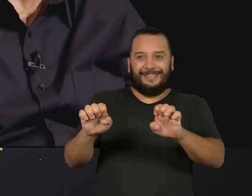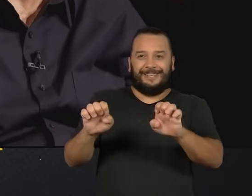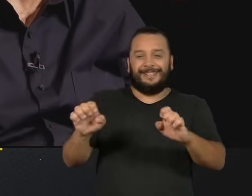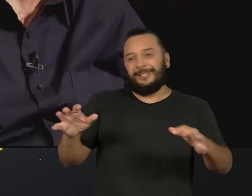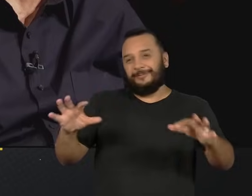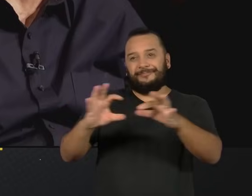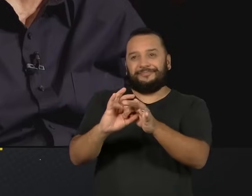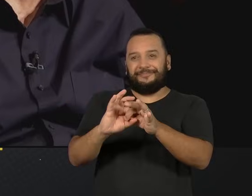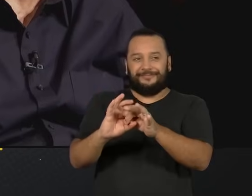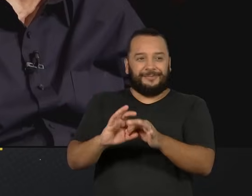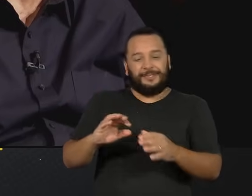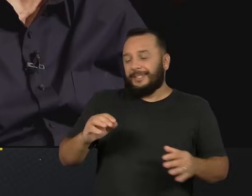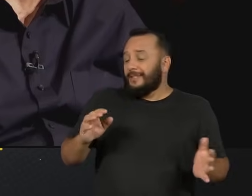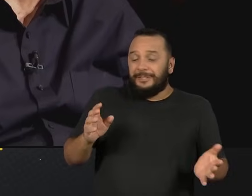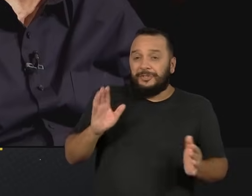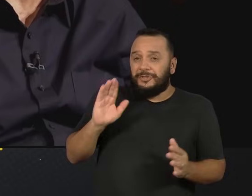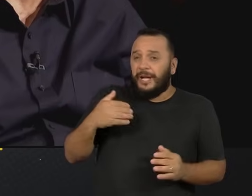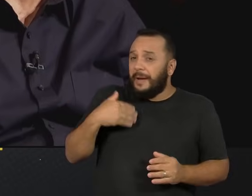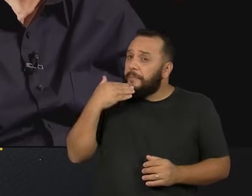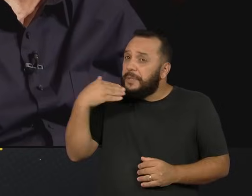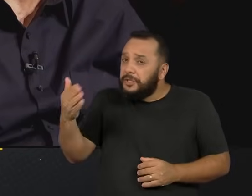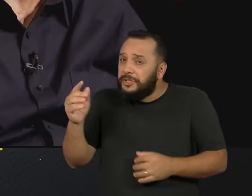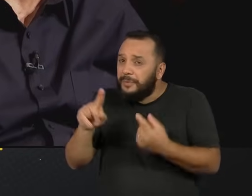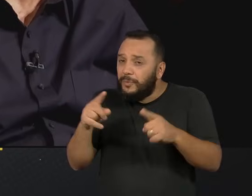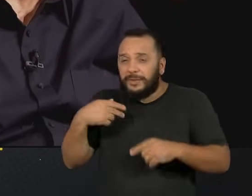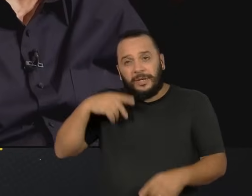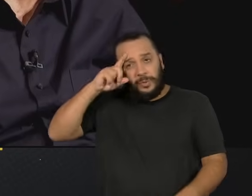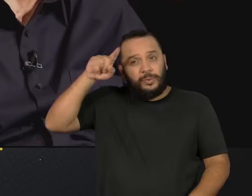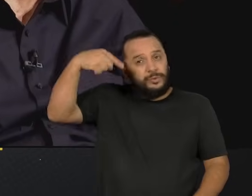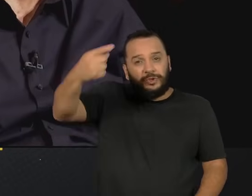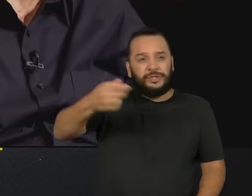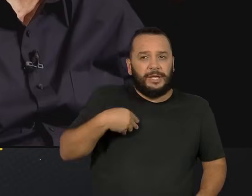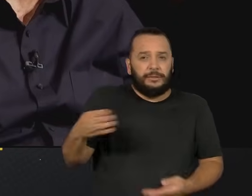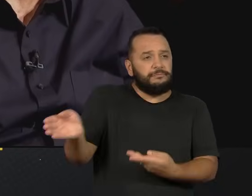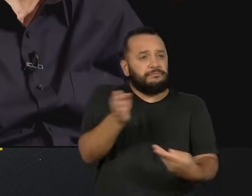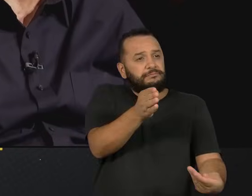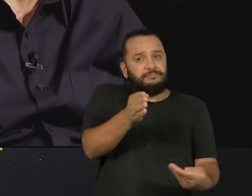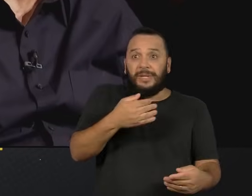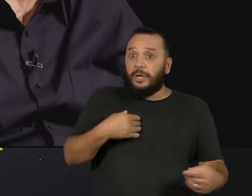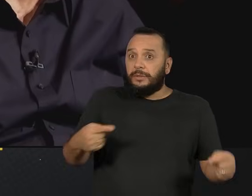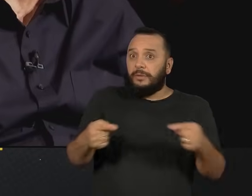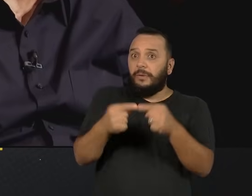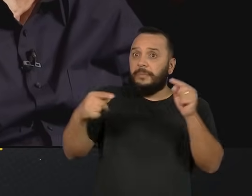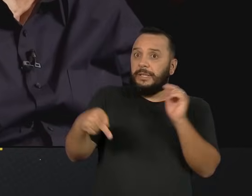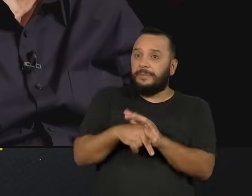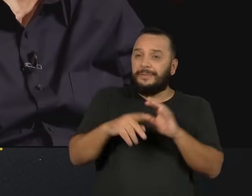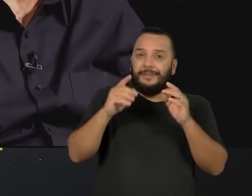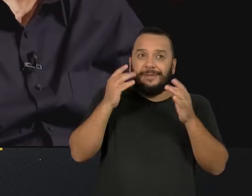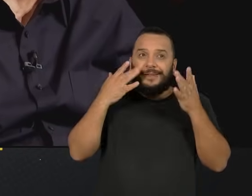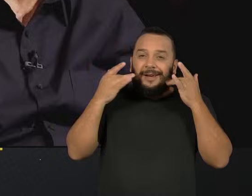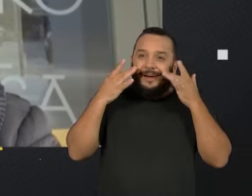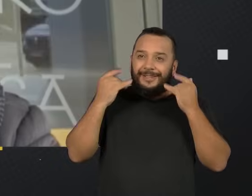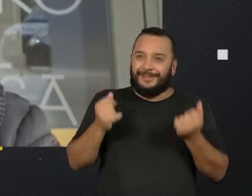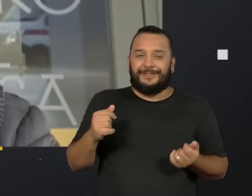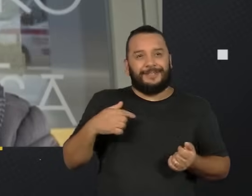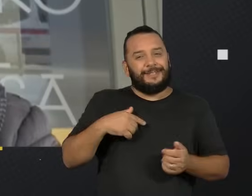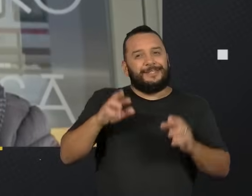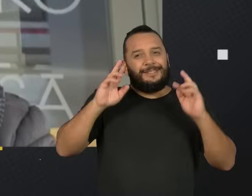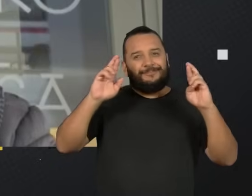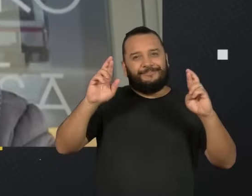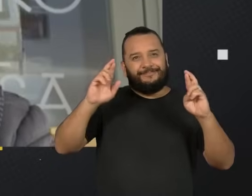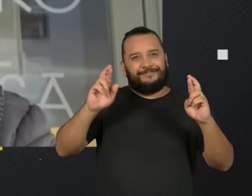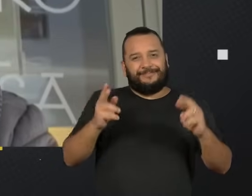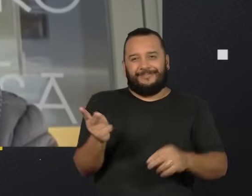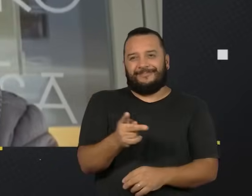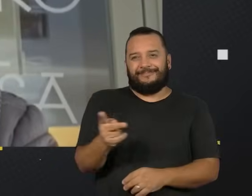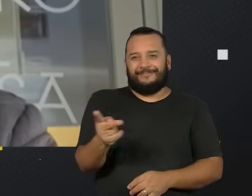seguinte aparecia com a música incrível que cabia perfeitamente na peça. Eu só espero que essa parceria com a